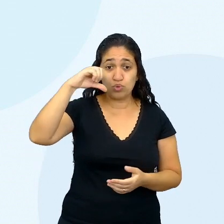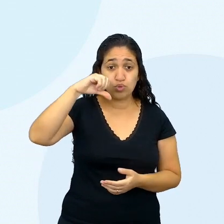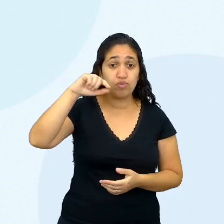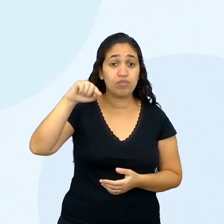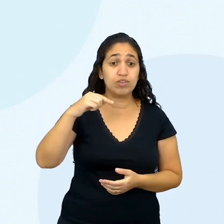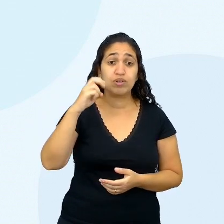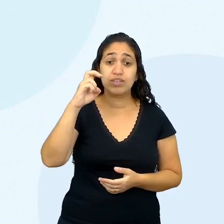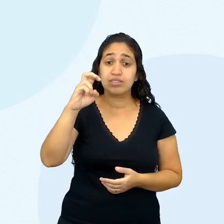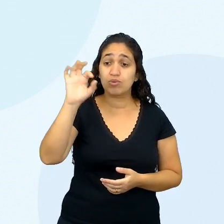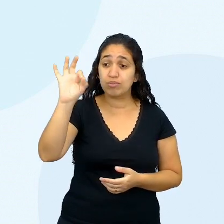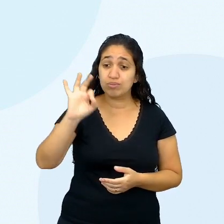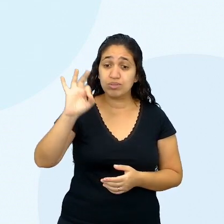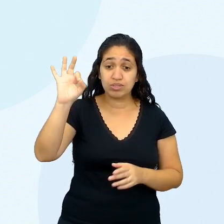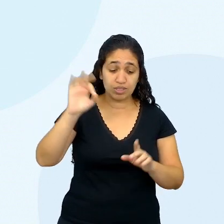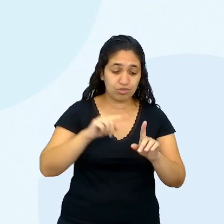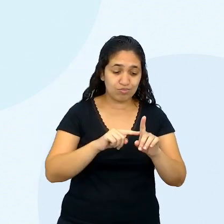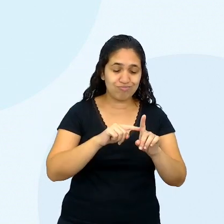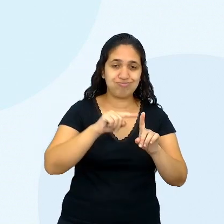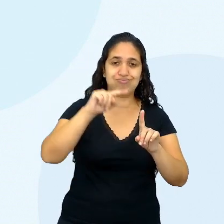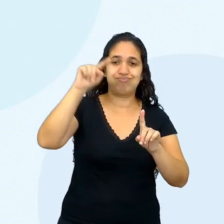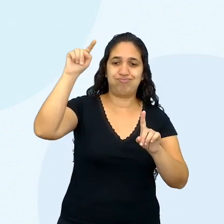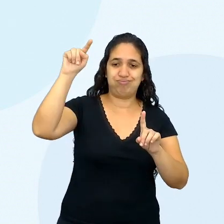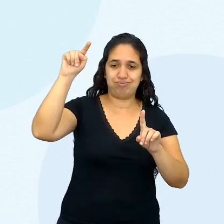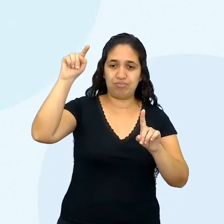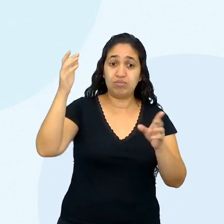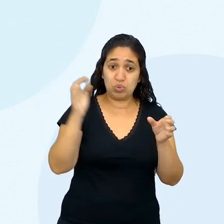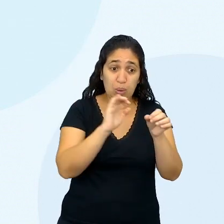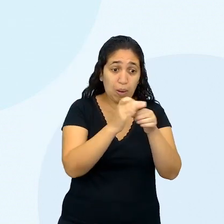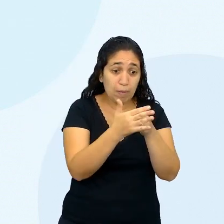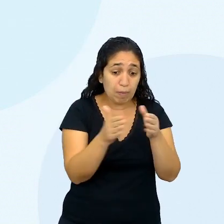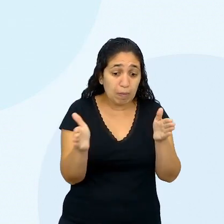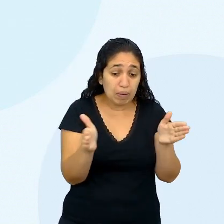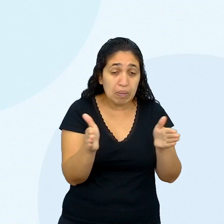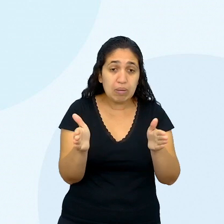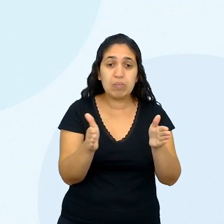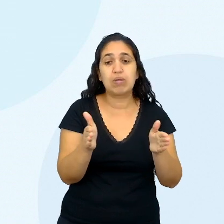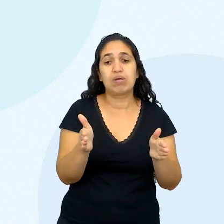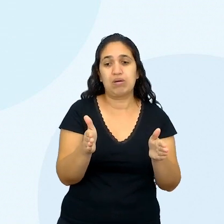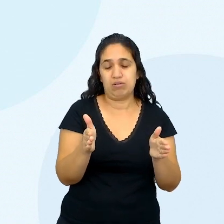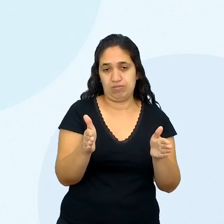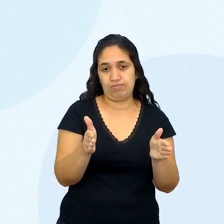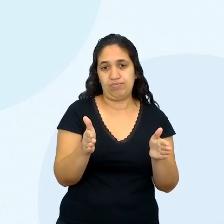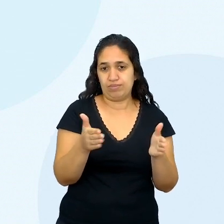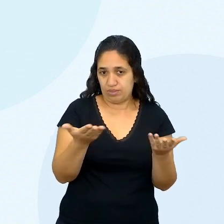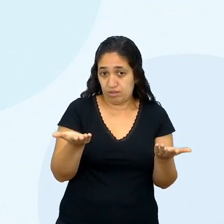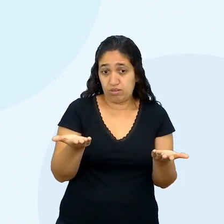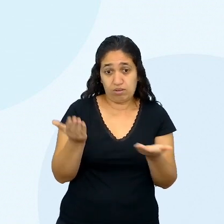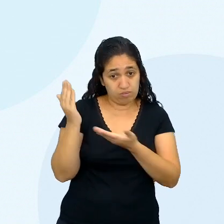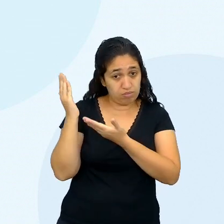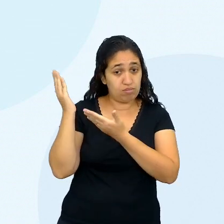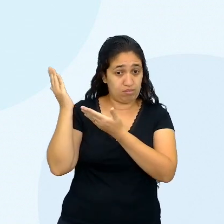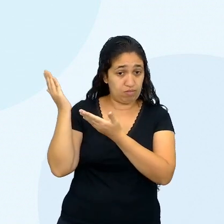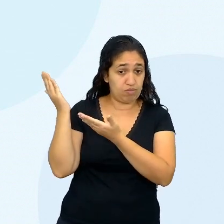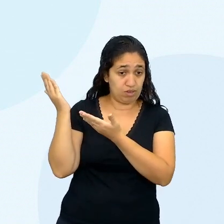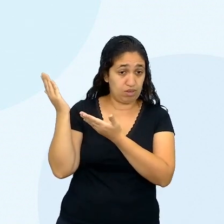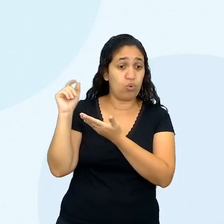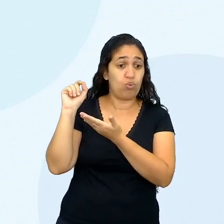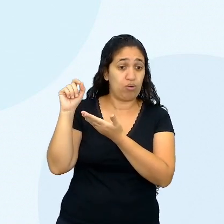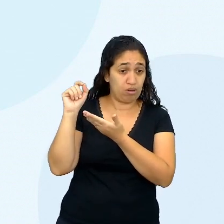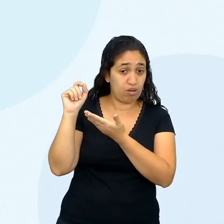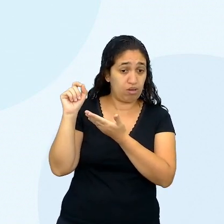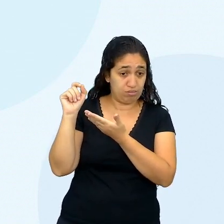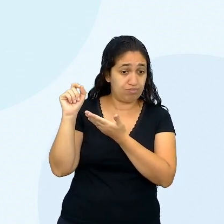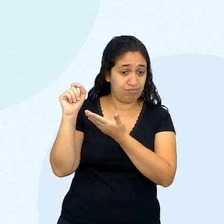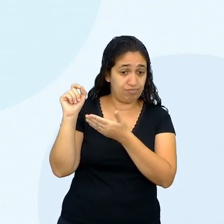9,5% das emissões em plena pandemia. E isso está fortemente relacionado, dá para ver pela barra, né, novamente